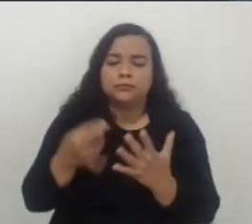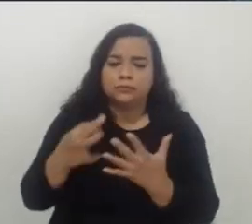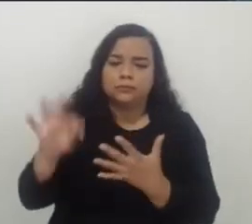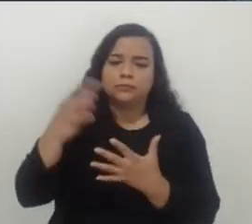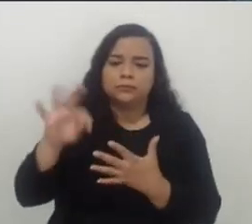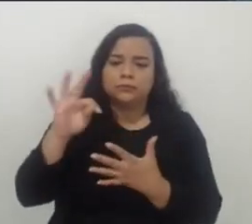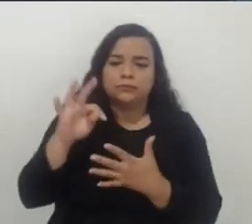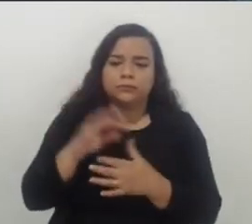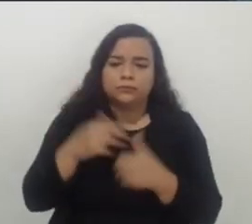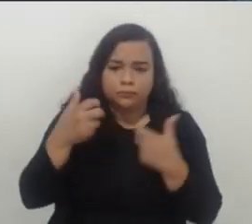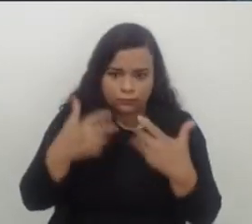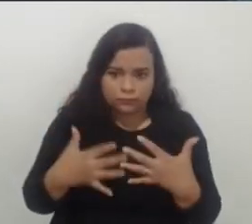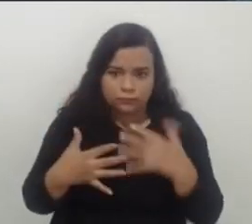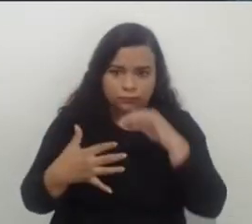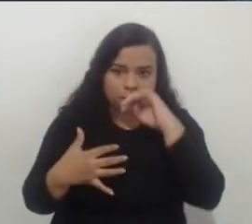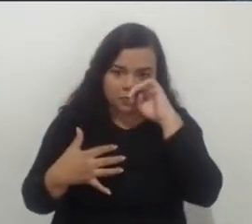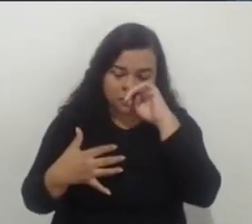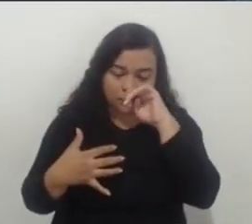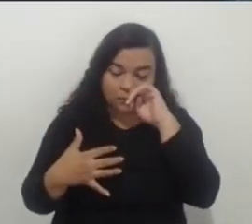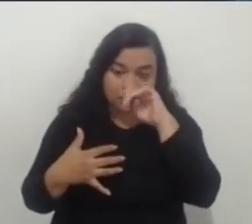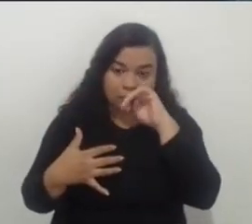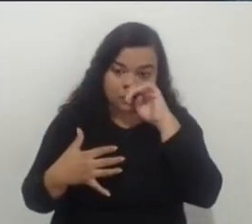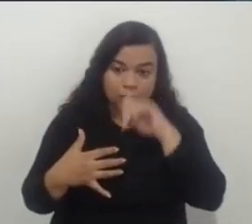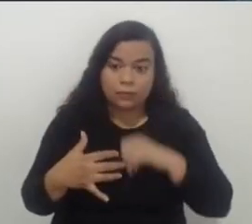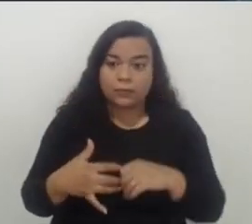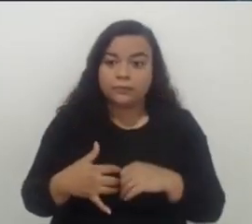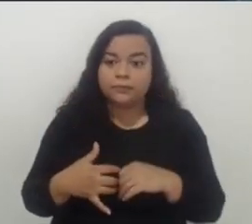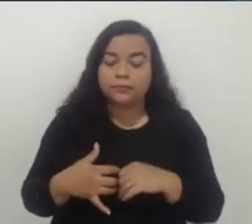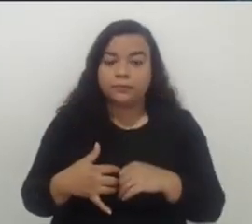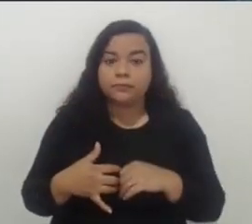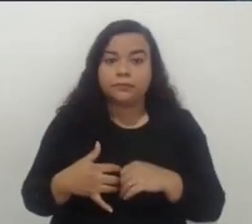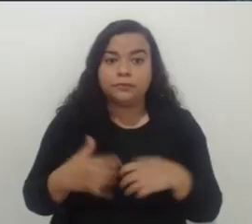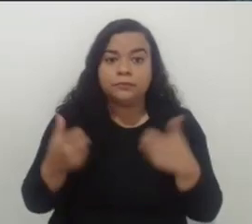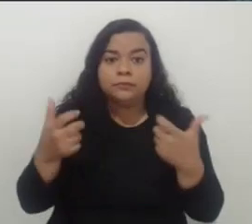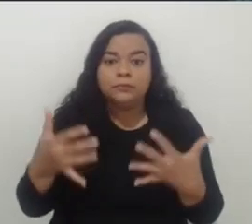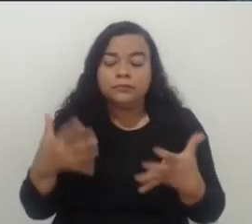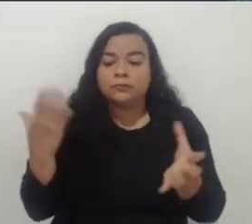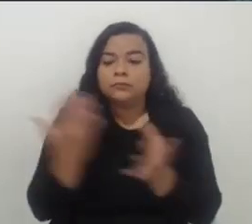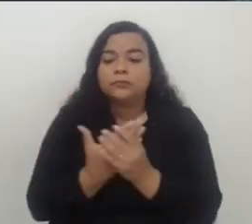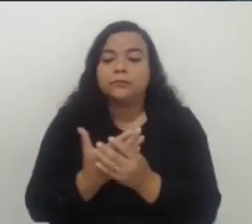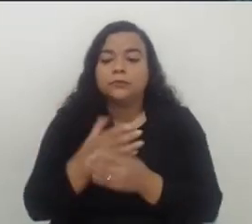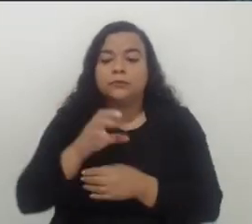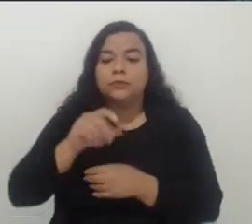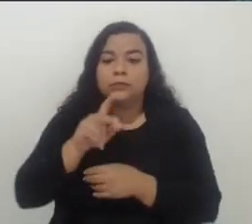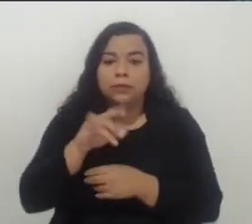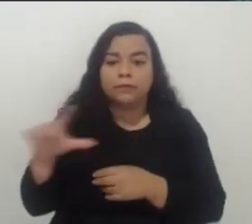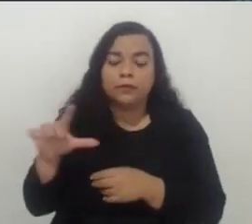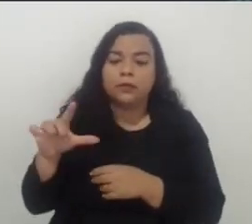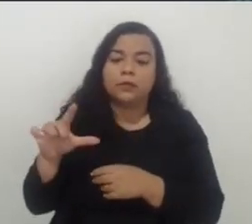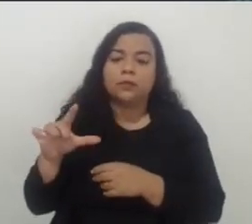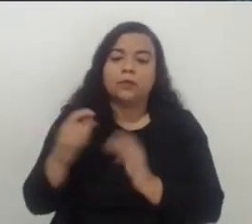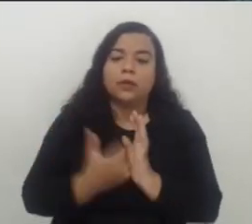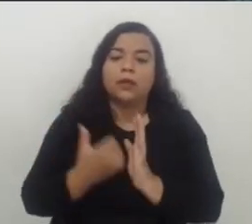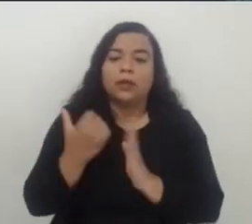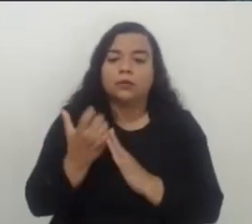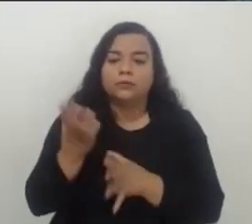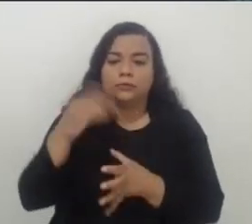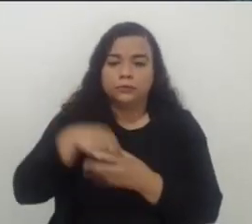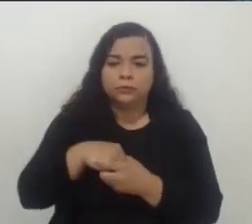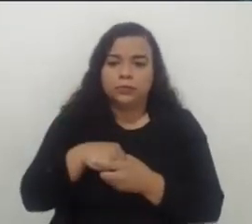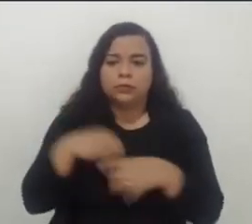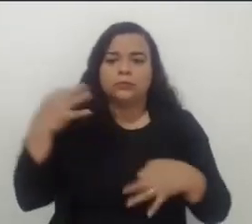agora faço, dizendo processo civil, agravo interno, desembargo, declaração no recurso